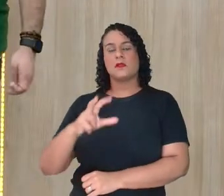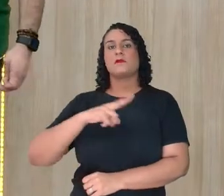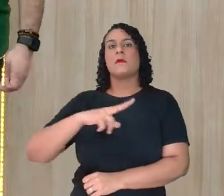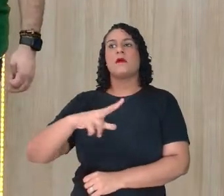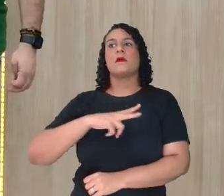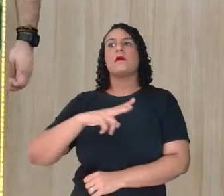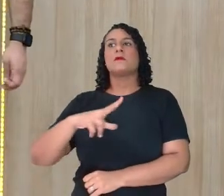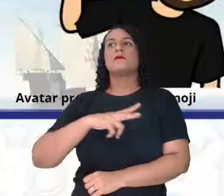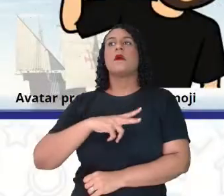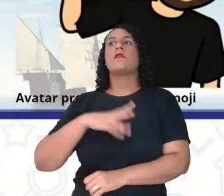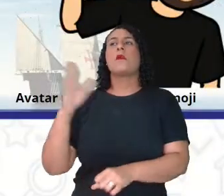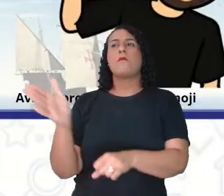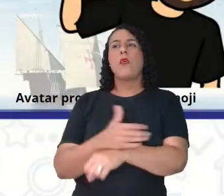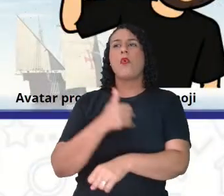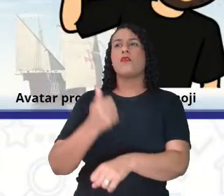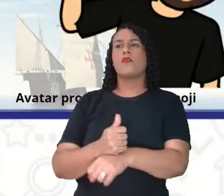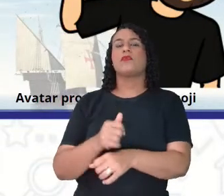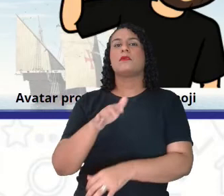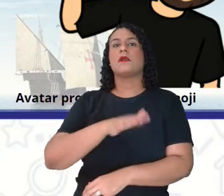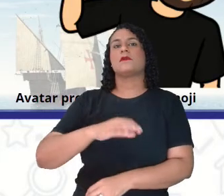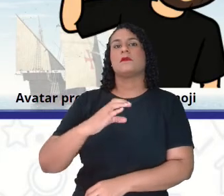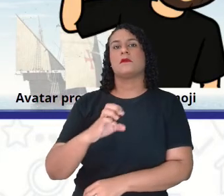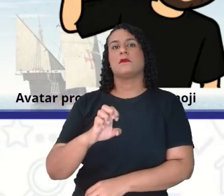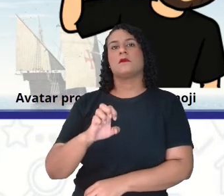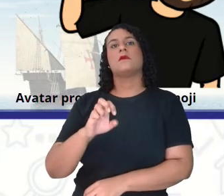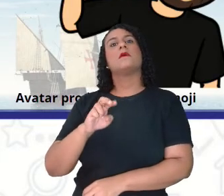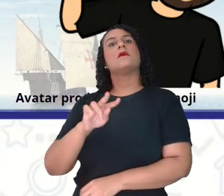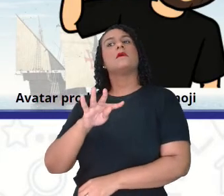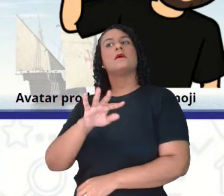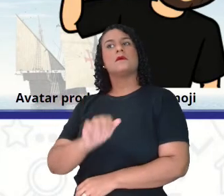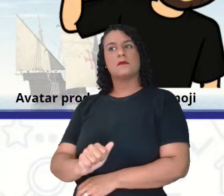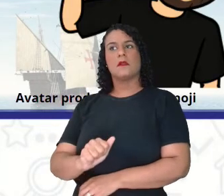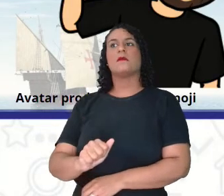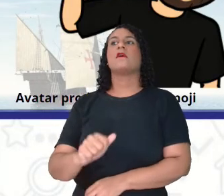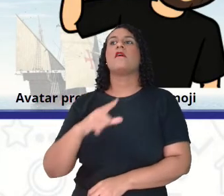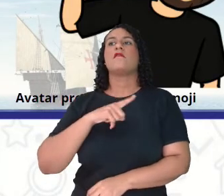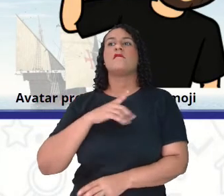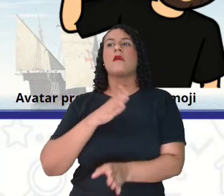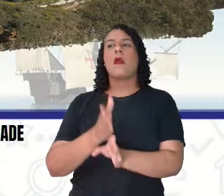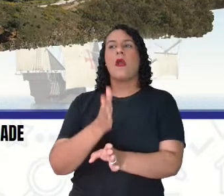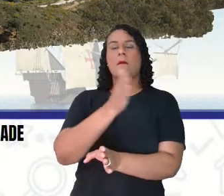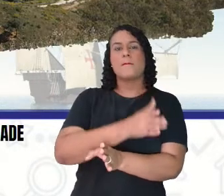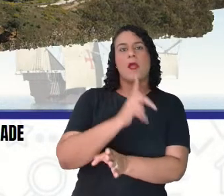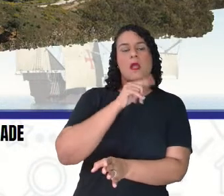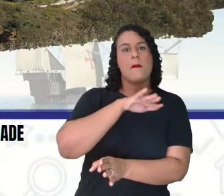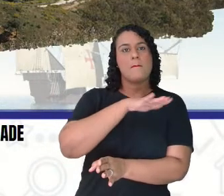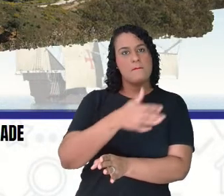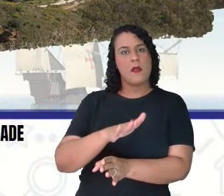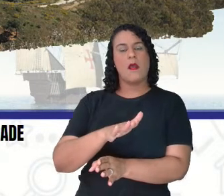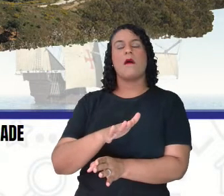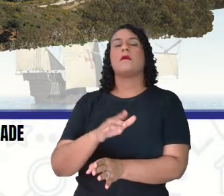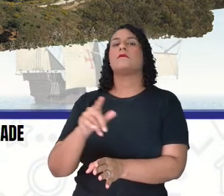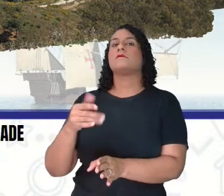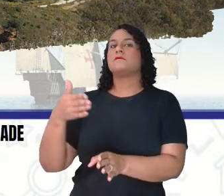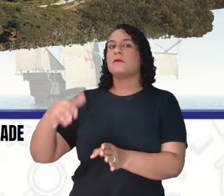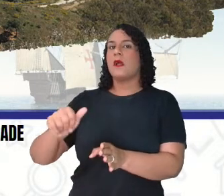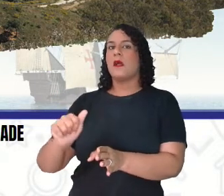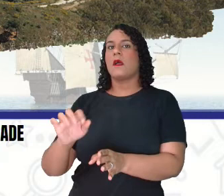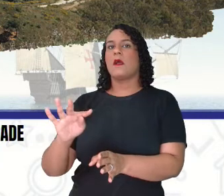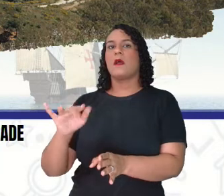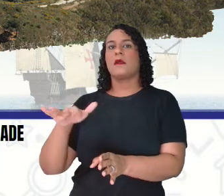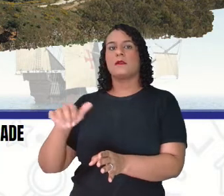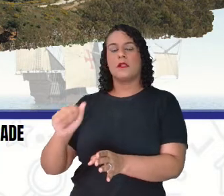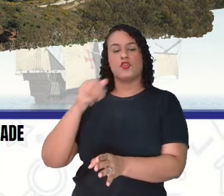território de Ceuta, faz fronteira com Marrocos, ficando ao longo da fronteira entre o Mar Mediterrâneo e o Oceano Atlântico. Aqui, ó, o território